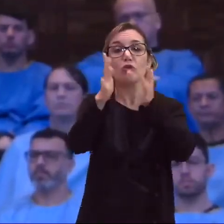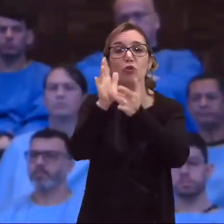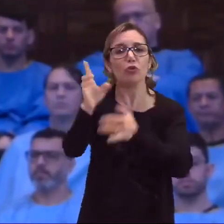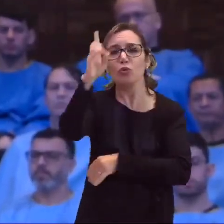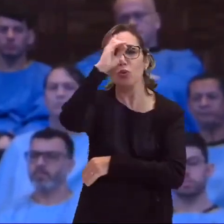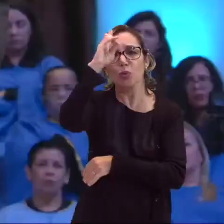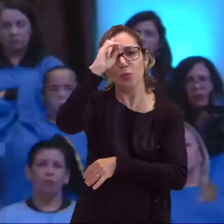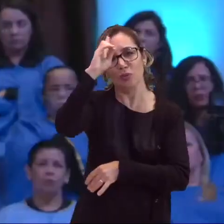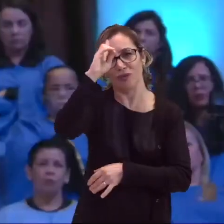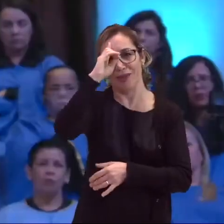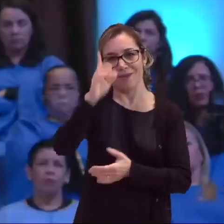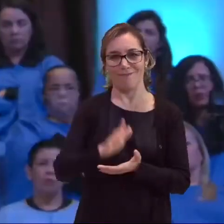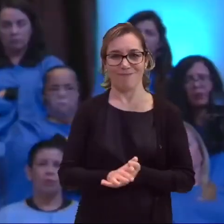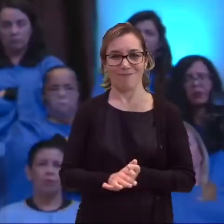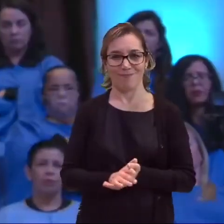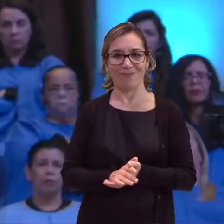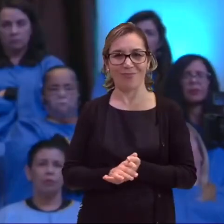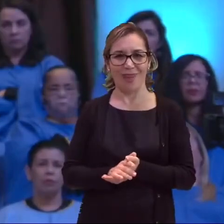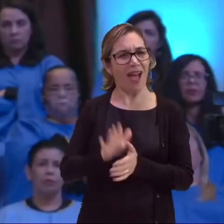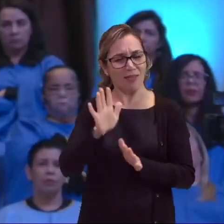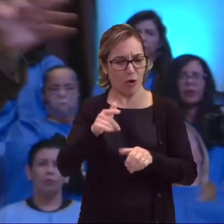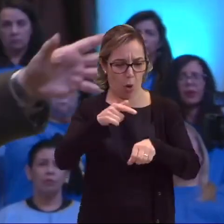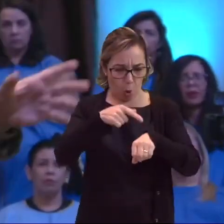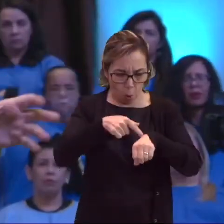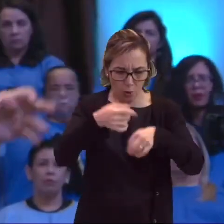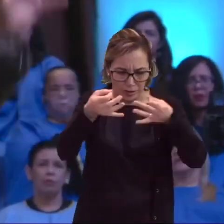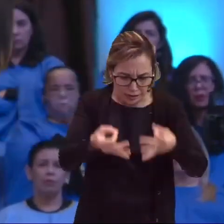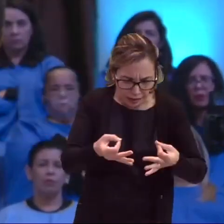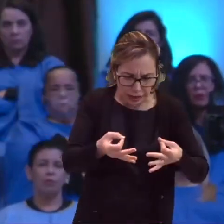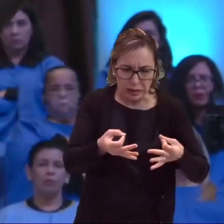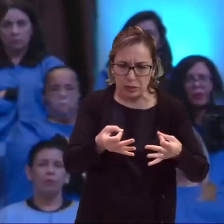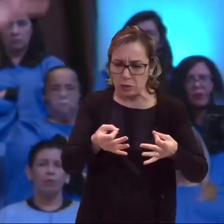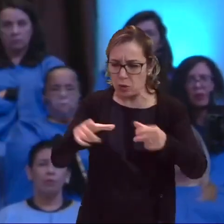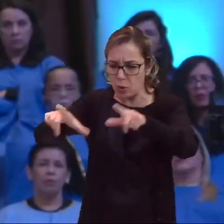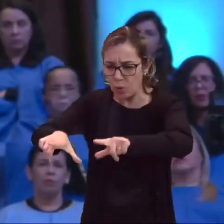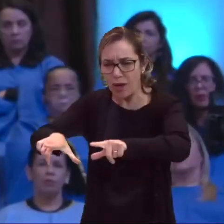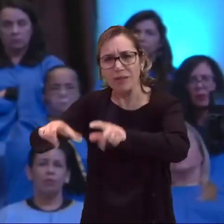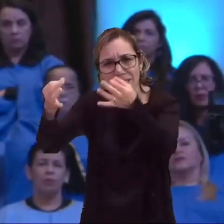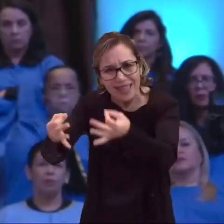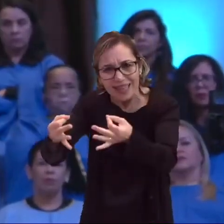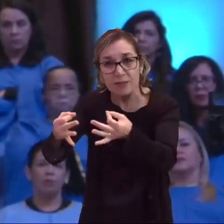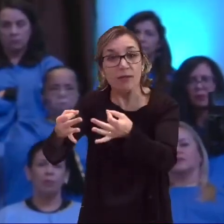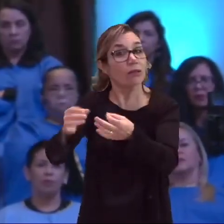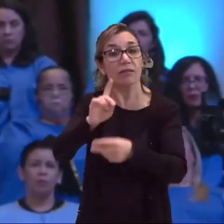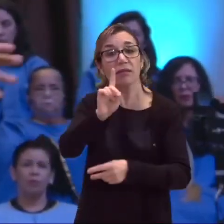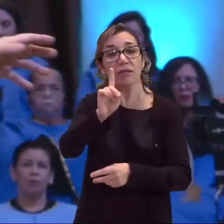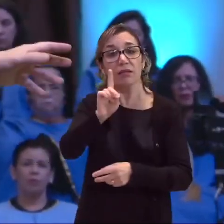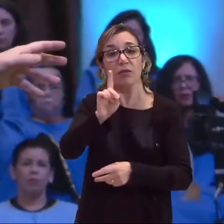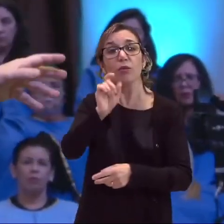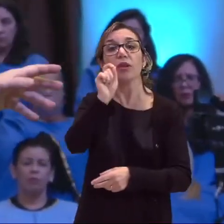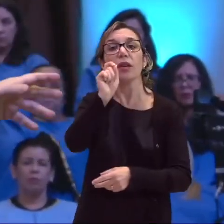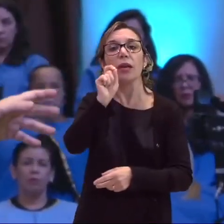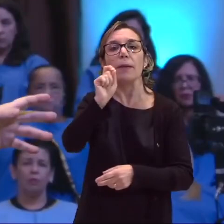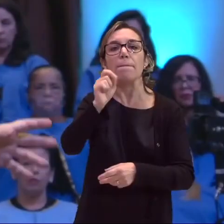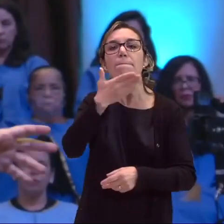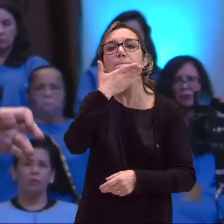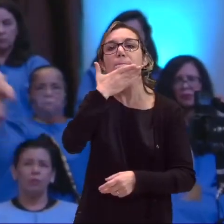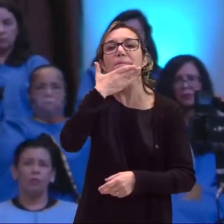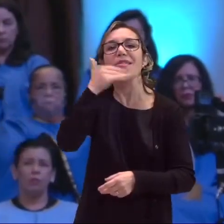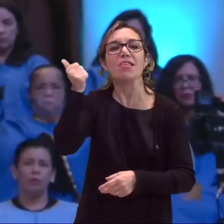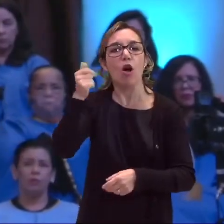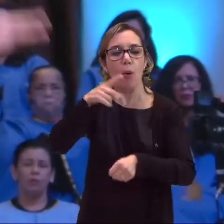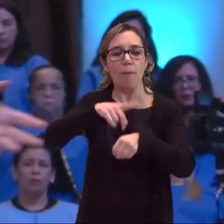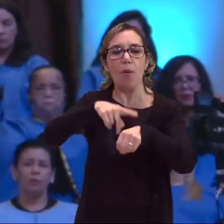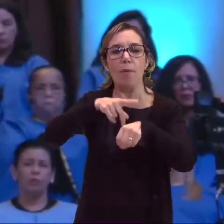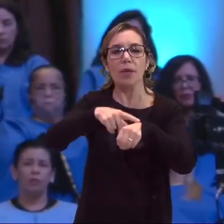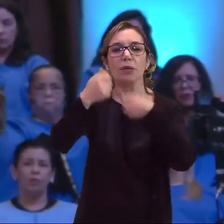e o lugar não importa ele fala do quarto mas na minha vida já foi o meu quarto na minha vida já foi o meu carro porque